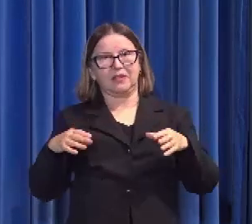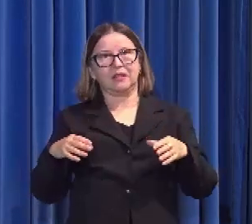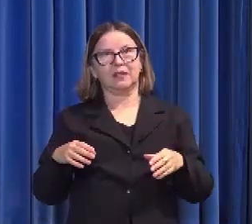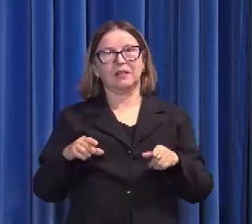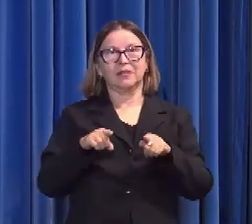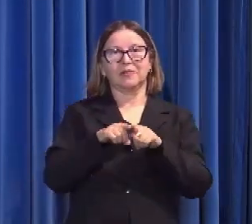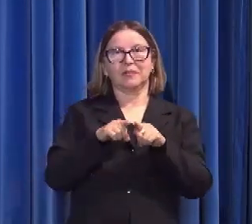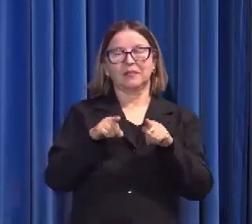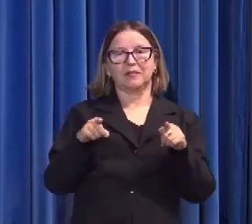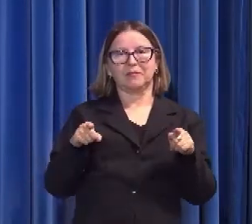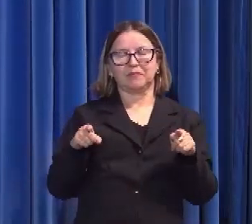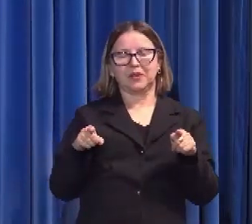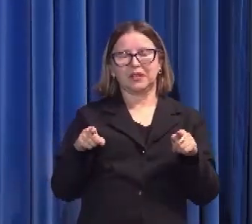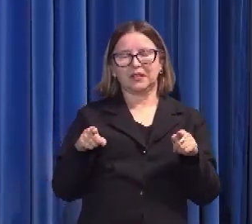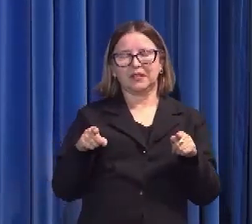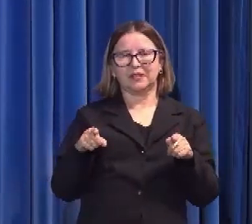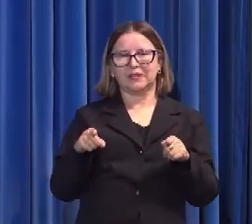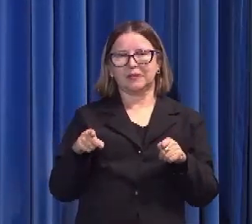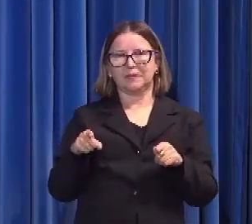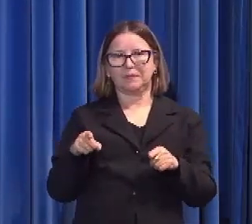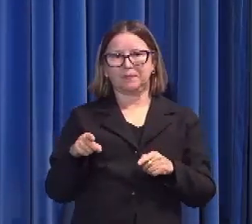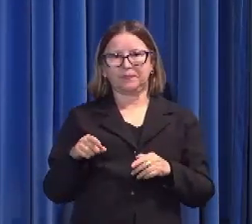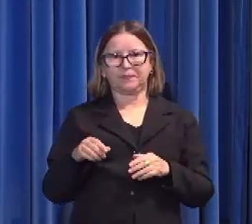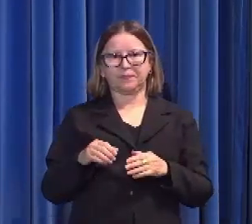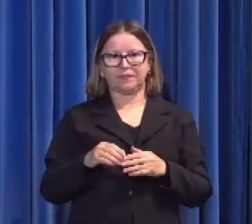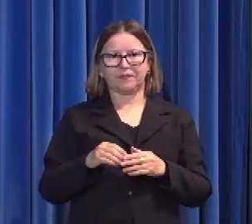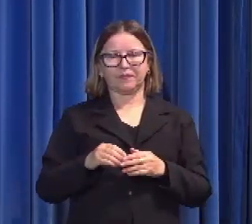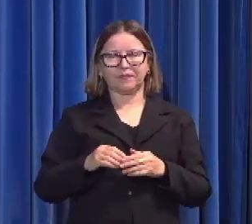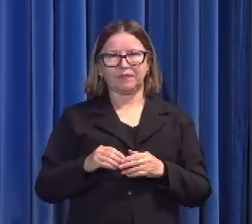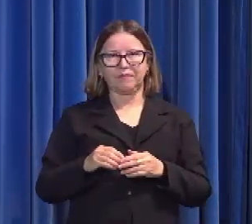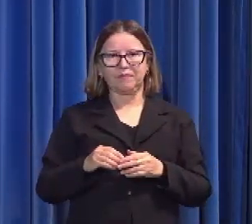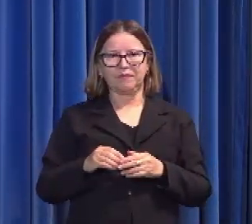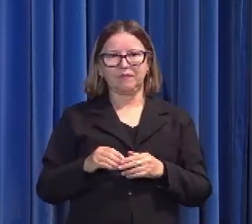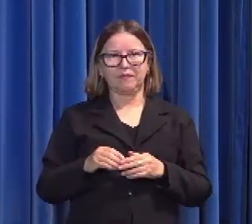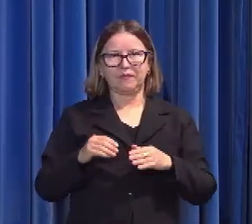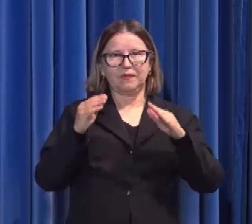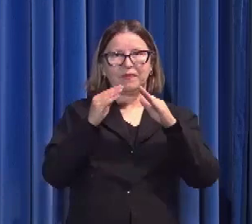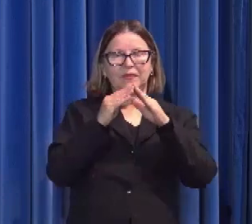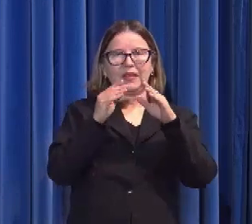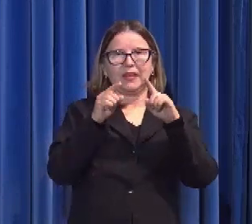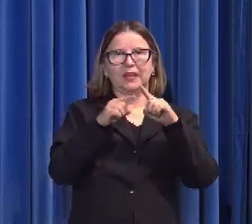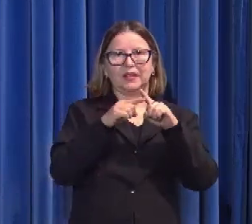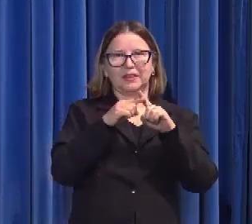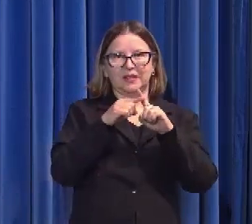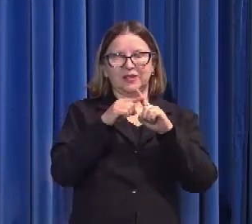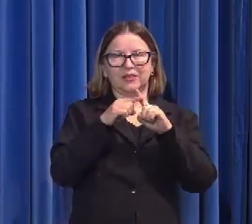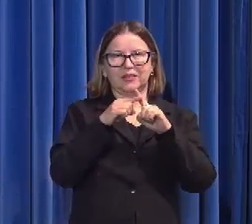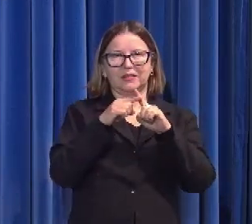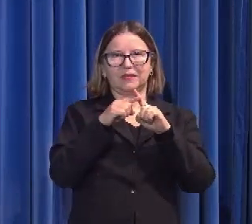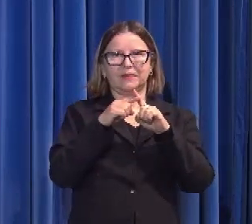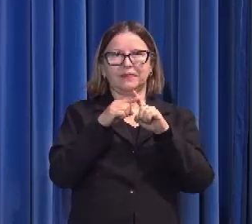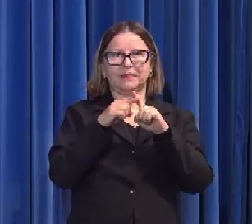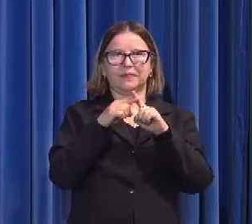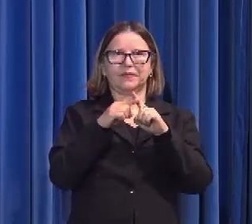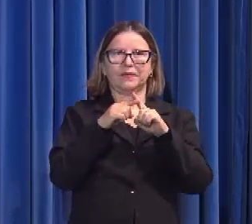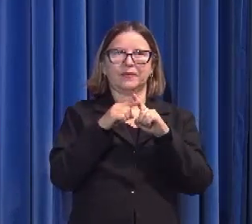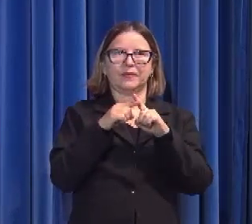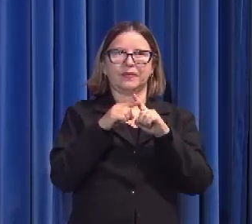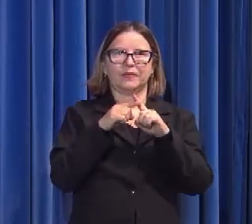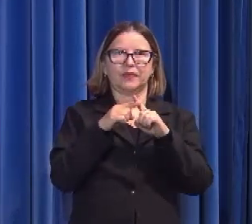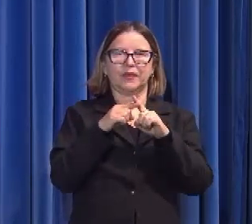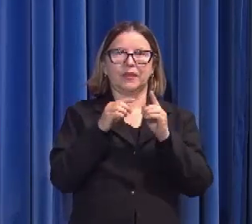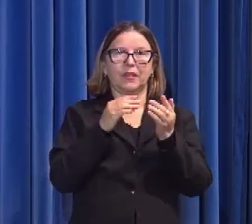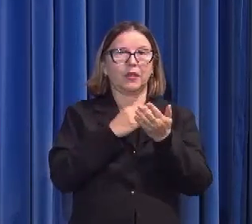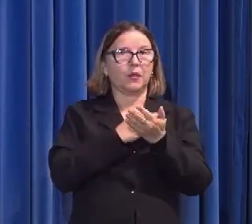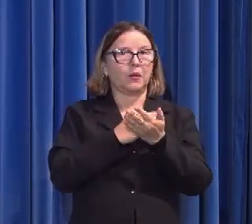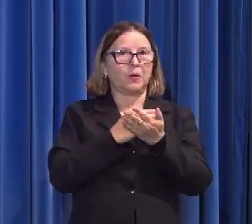ficar no frigir dos ovos a igreja começa com quase